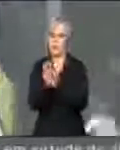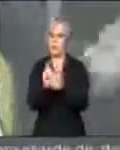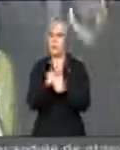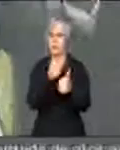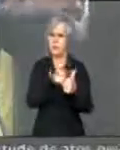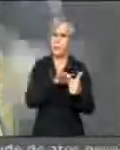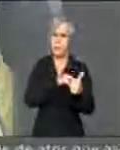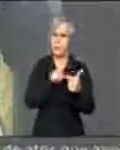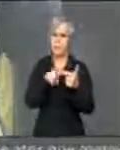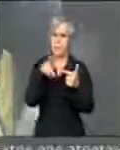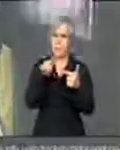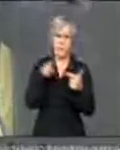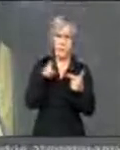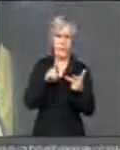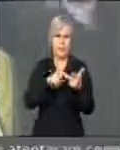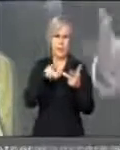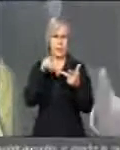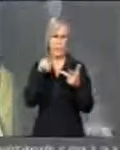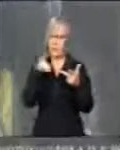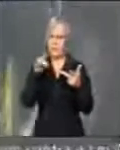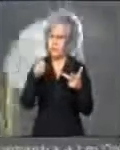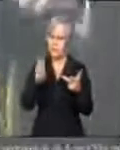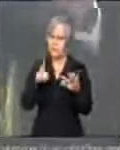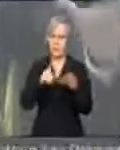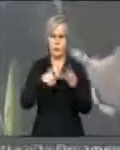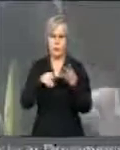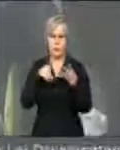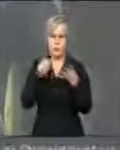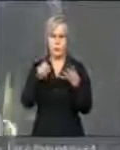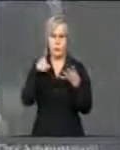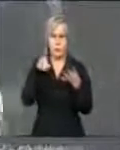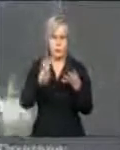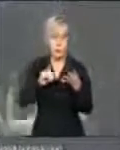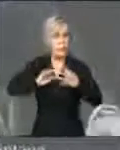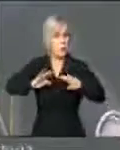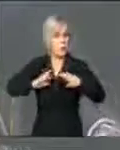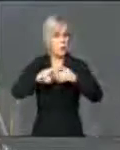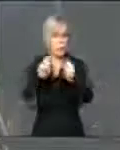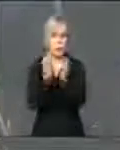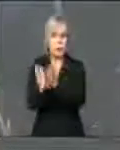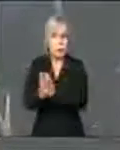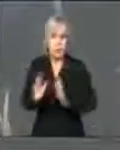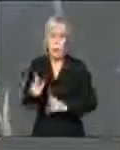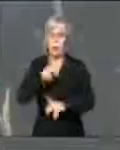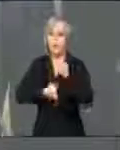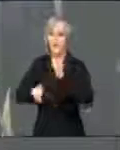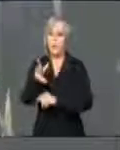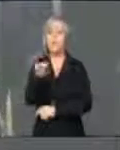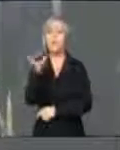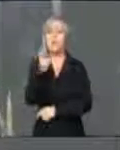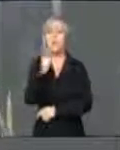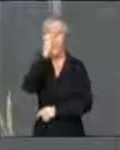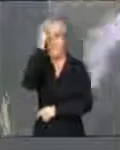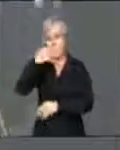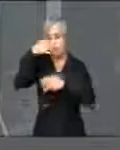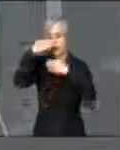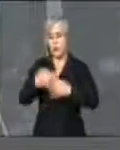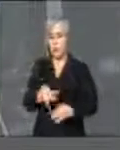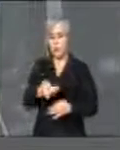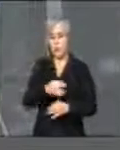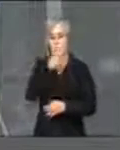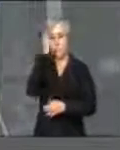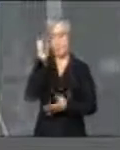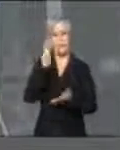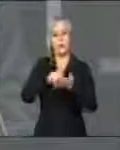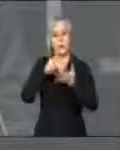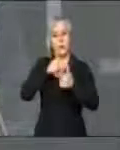PT, é PSB, é PCdoB, é PSDB, não tem partido. O povo vai querer gente decente, gente de fato